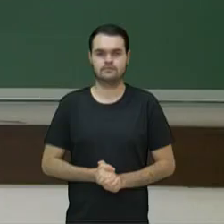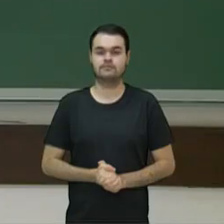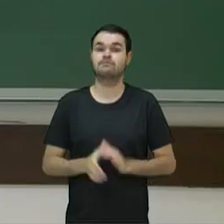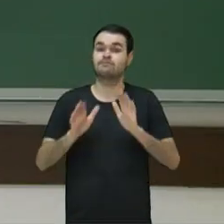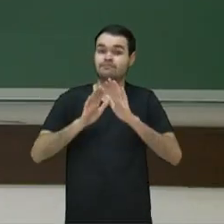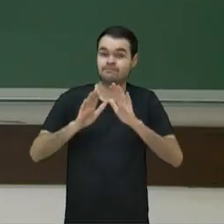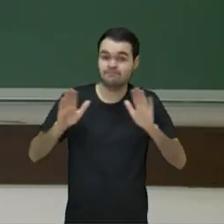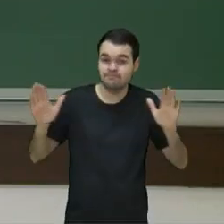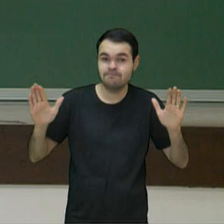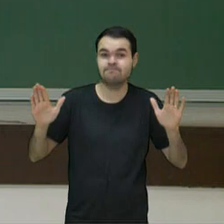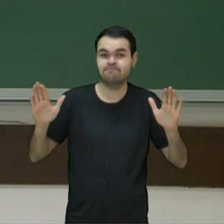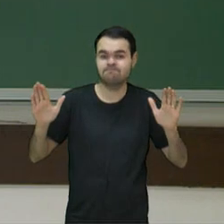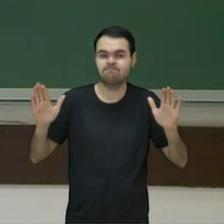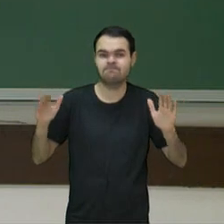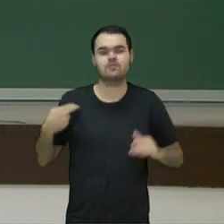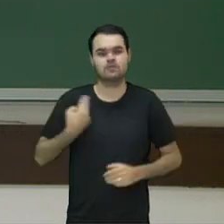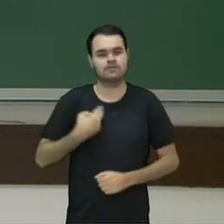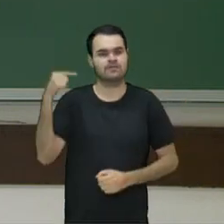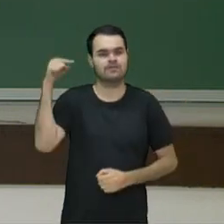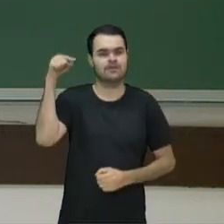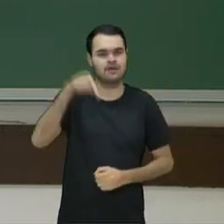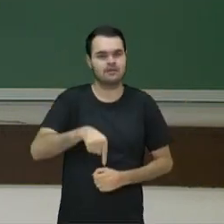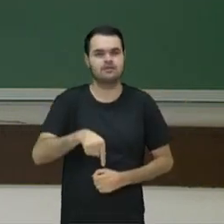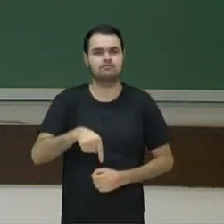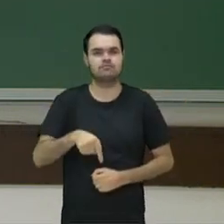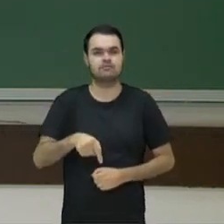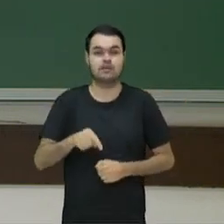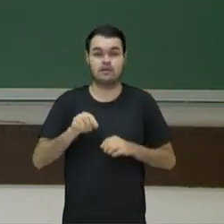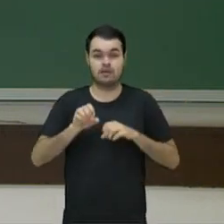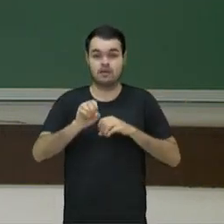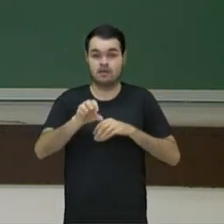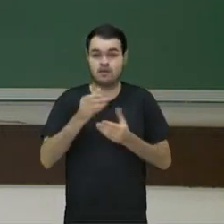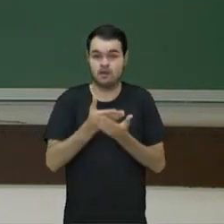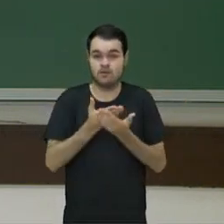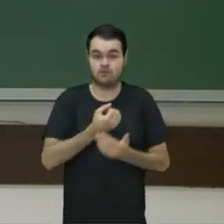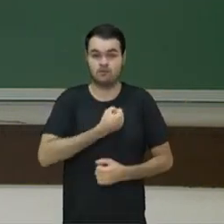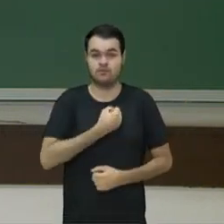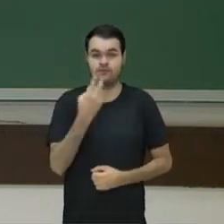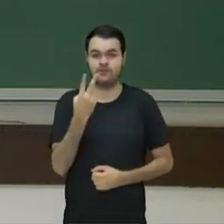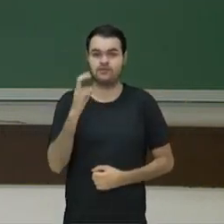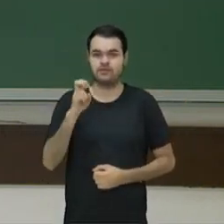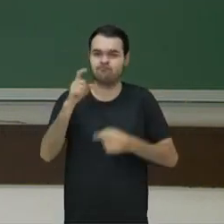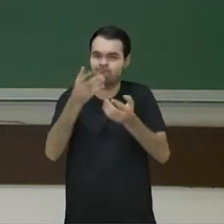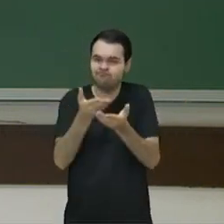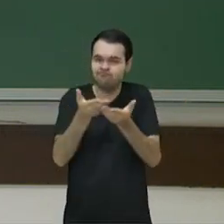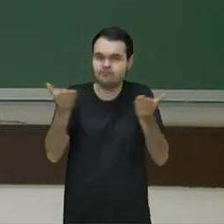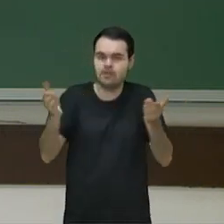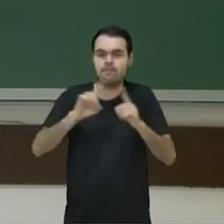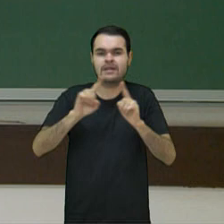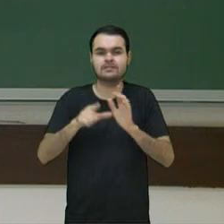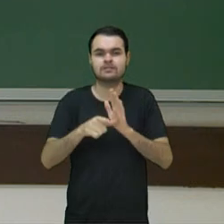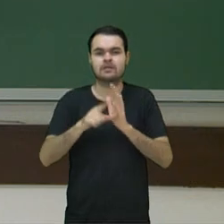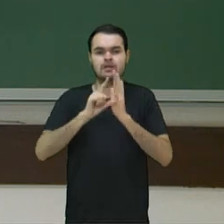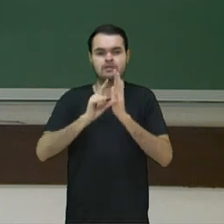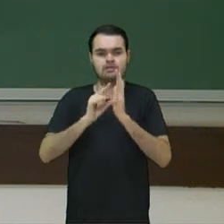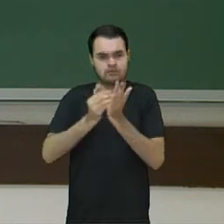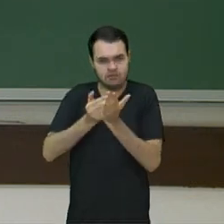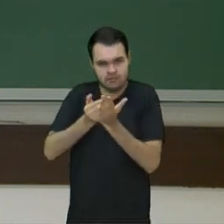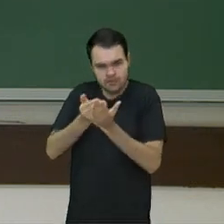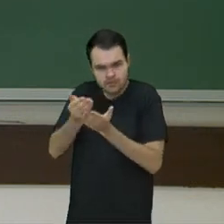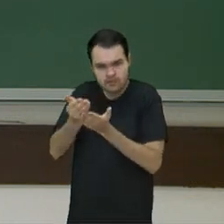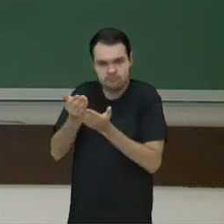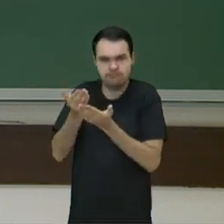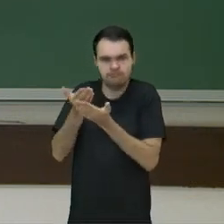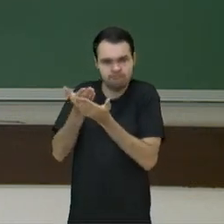Olá pessoal, estamos aqui hoje para trabalhar a aula de número 25 com vocês. Porém, antes da gente começar os